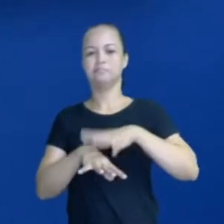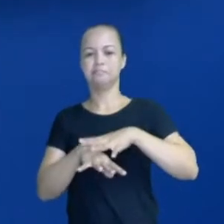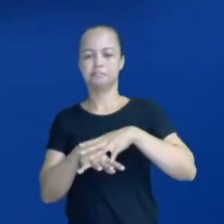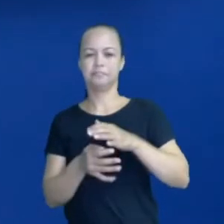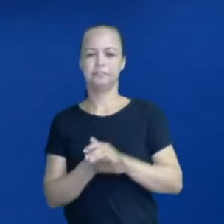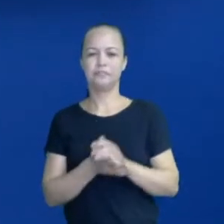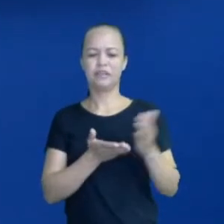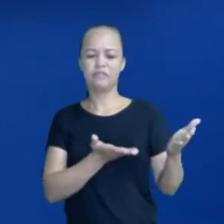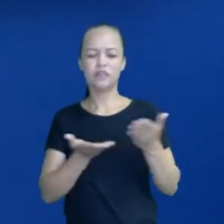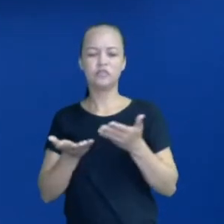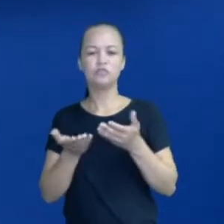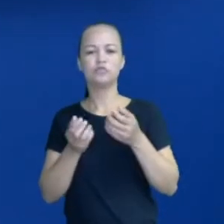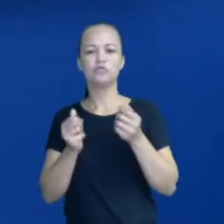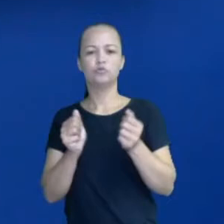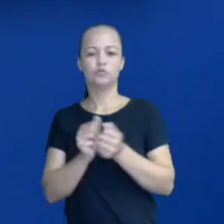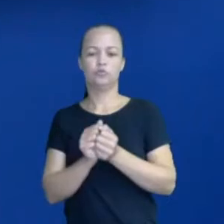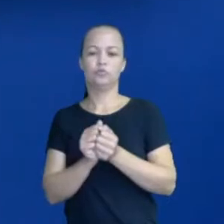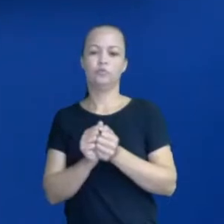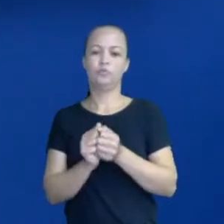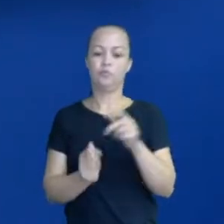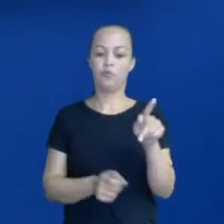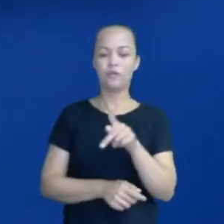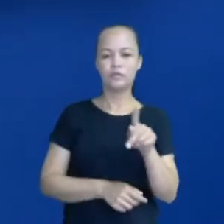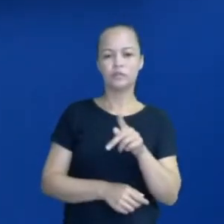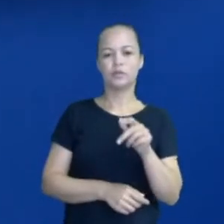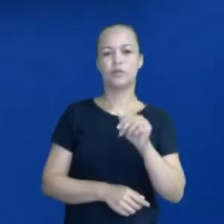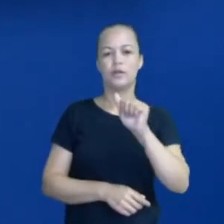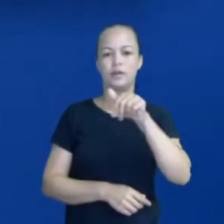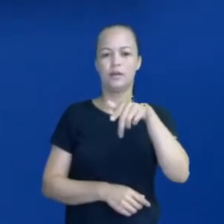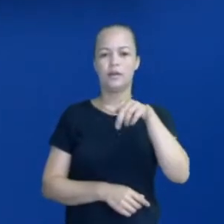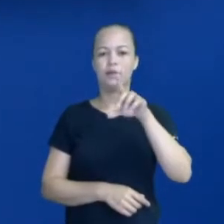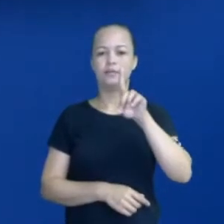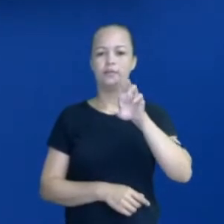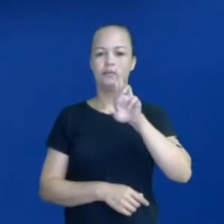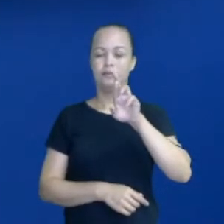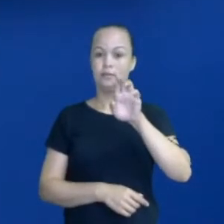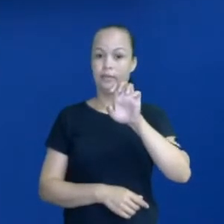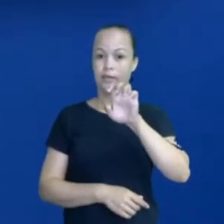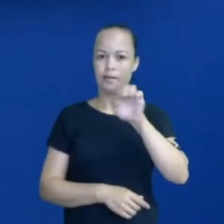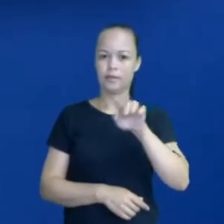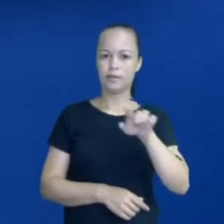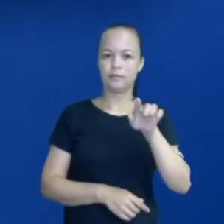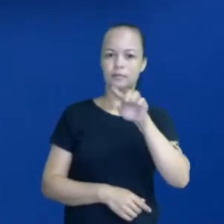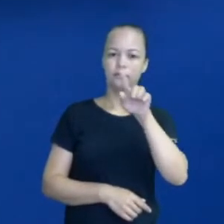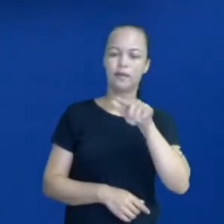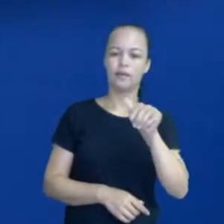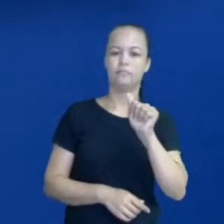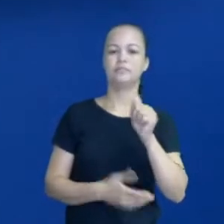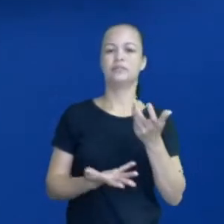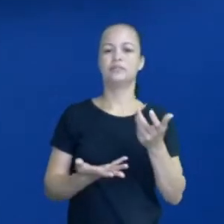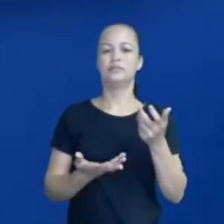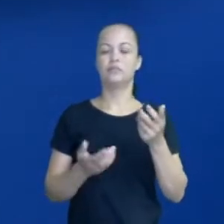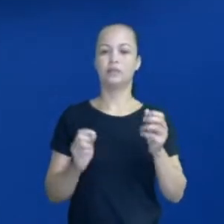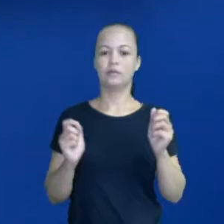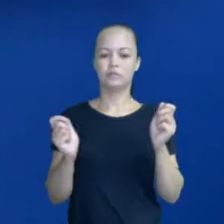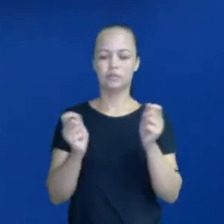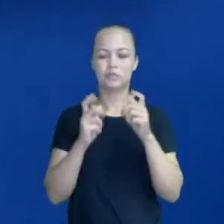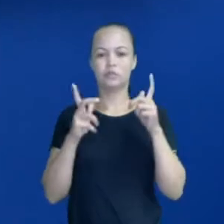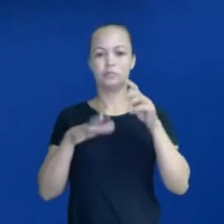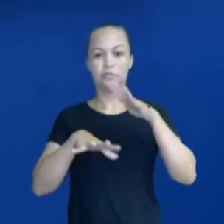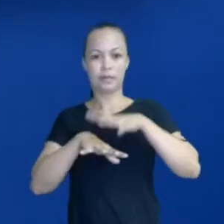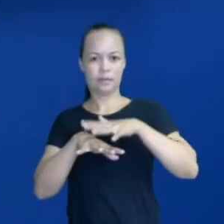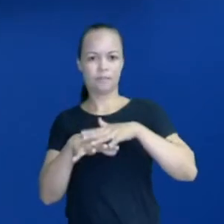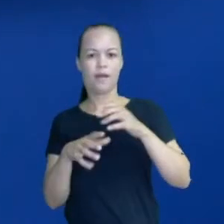hoje eu, Andresa Sacramento, juntinho com vocês, vamos desvendar um pouquinho mais dos mistérios da